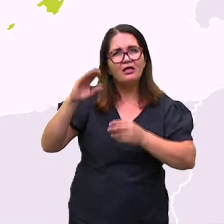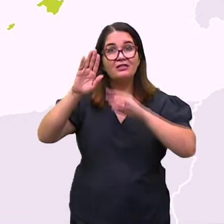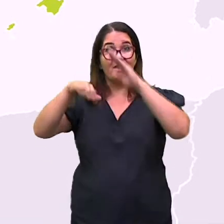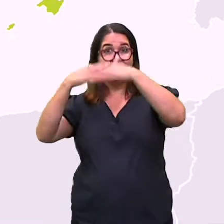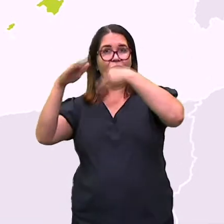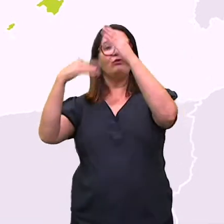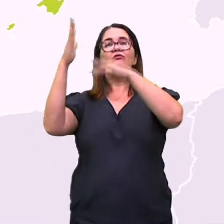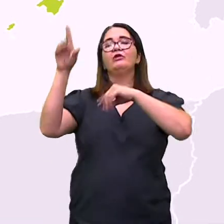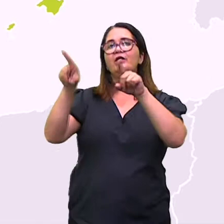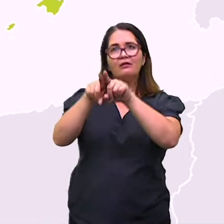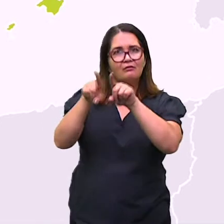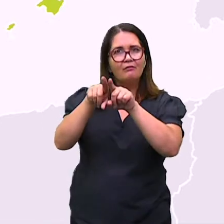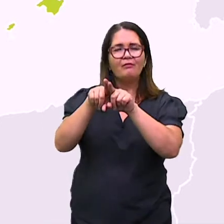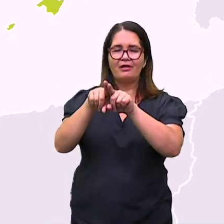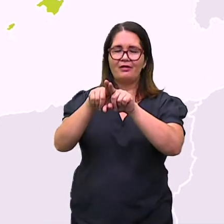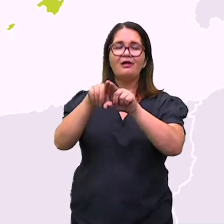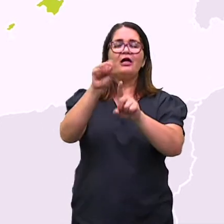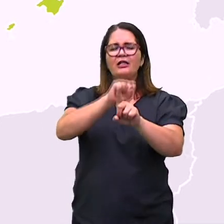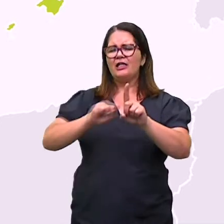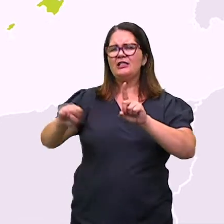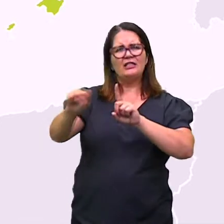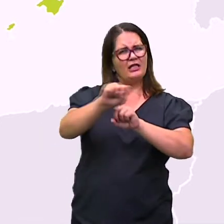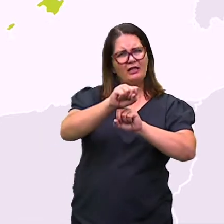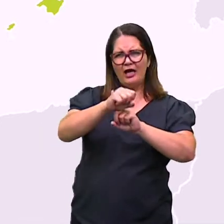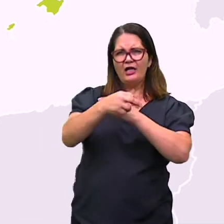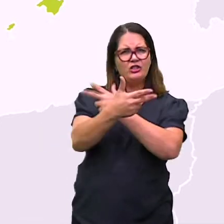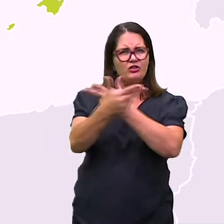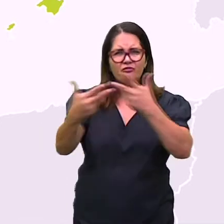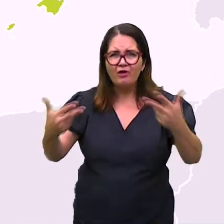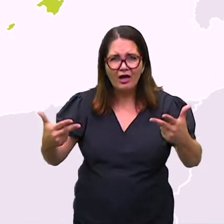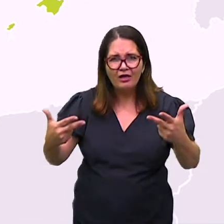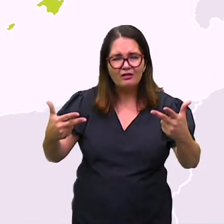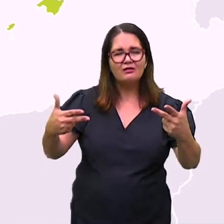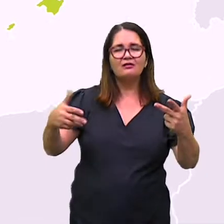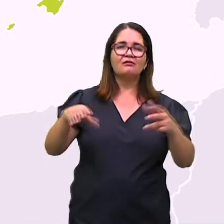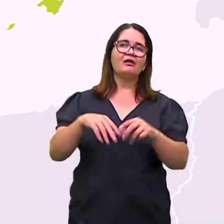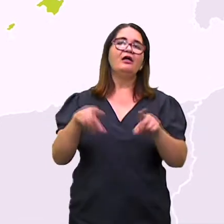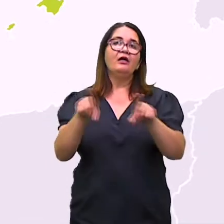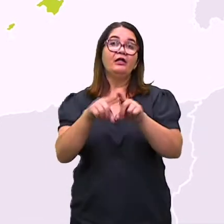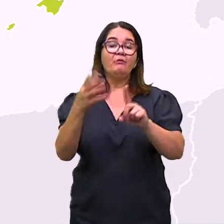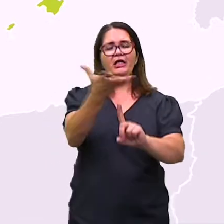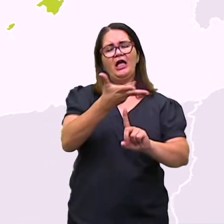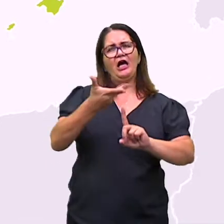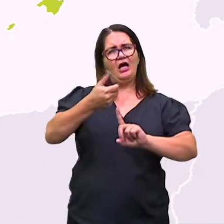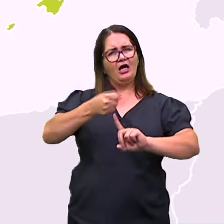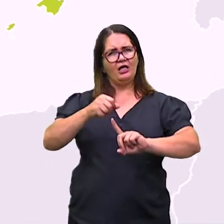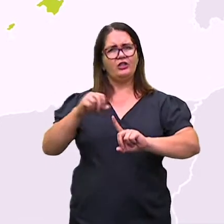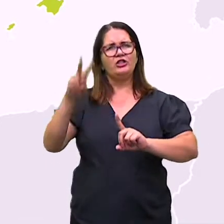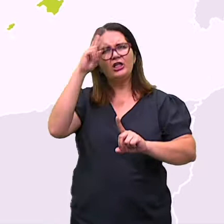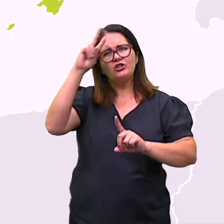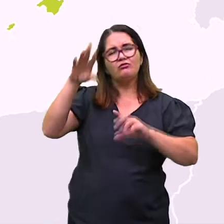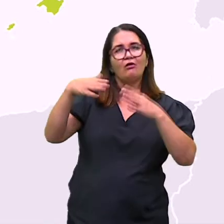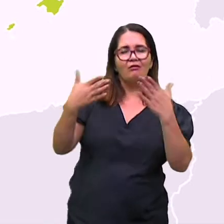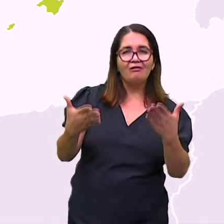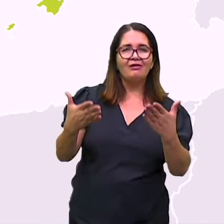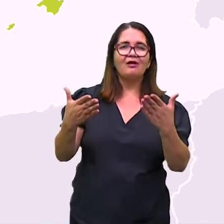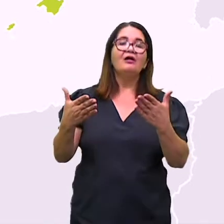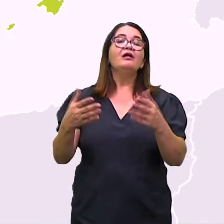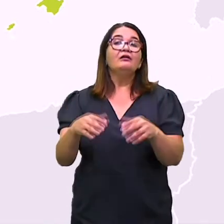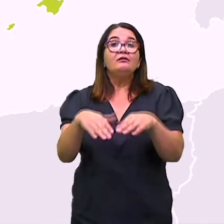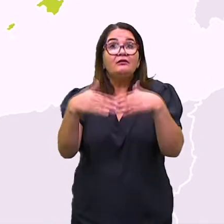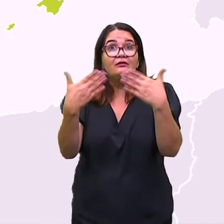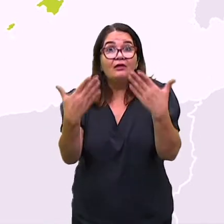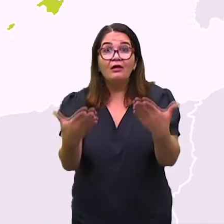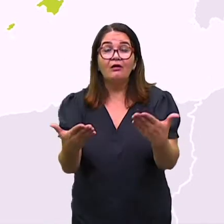todas as áreas, da sociedade, artística, política, etc. e tal, eles iam